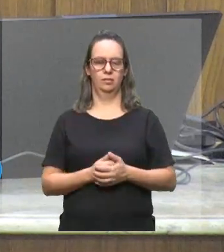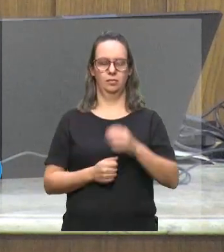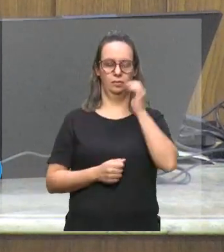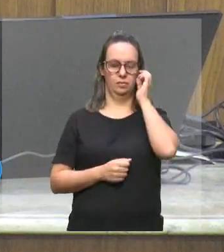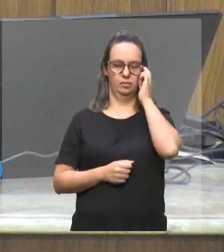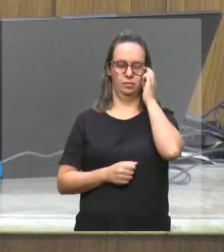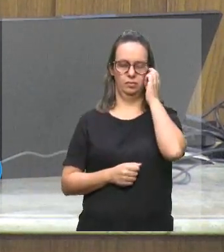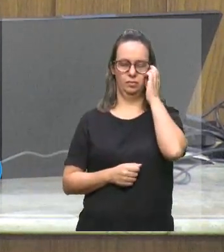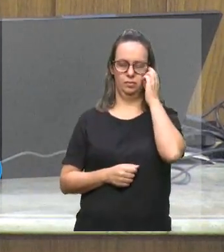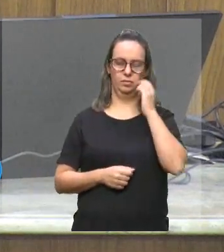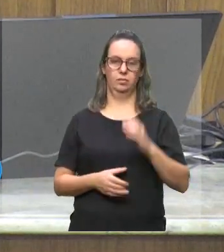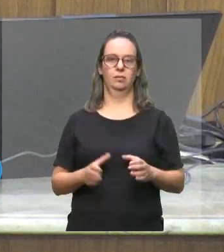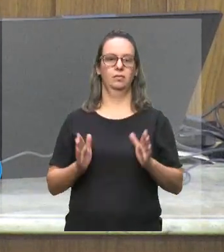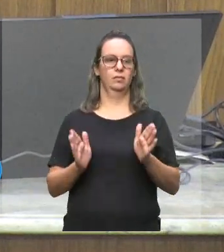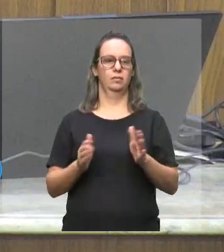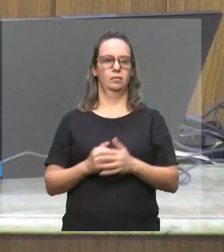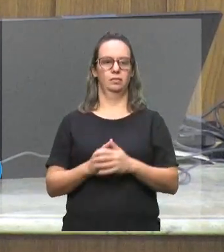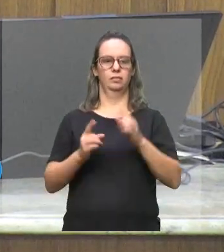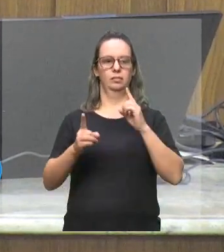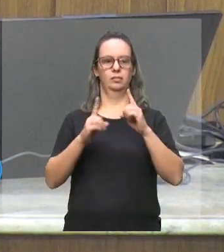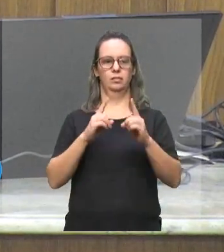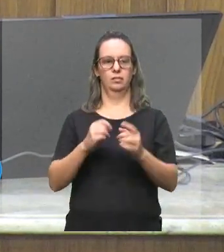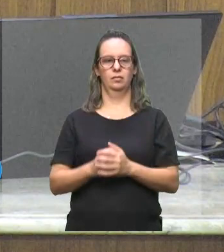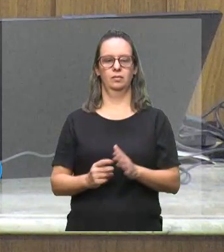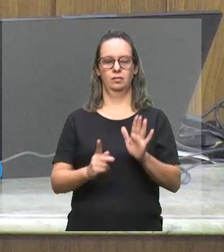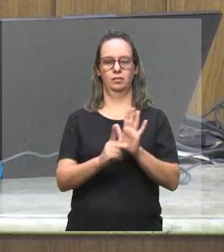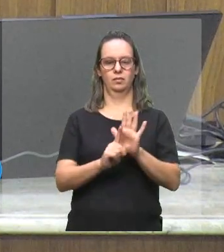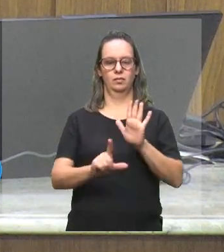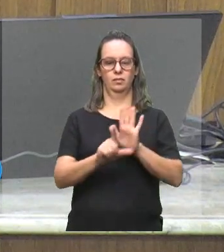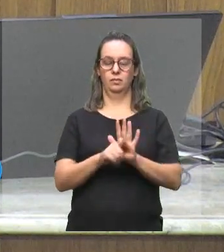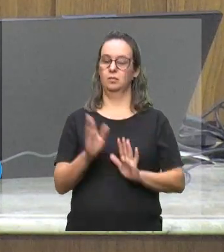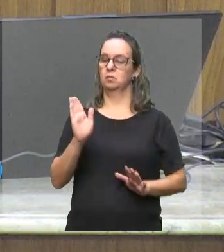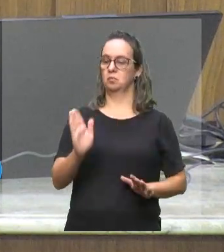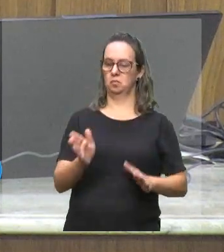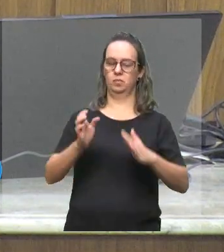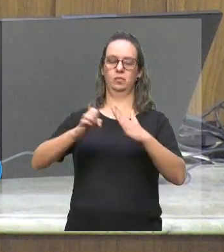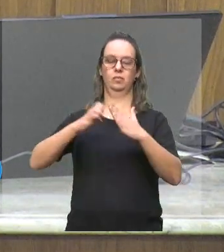Eu coloco em discussão o projeto de lei já emendado, número